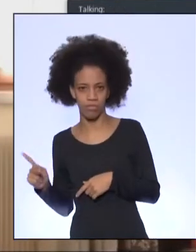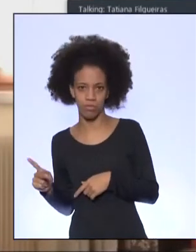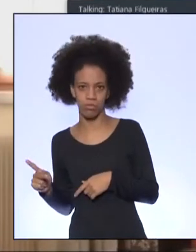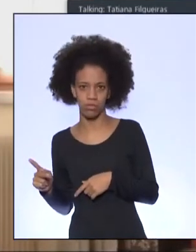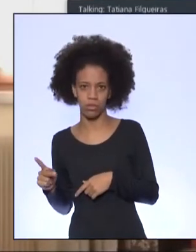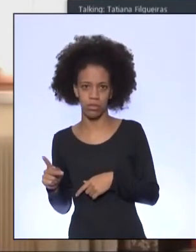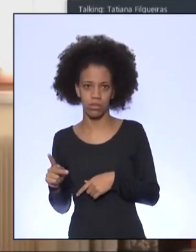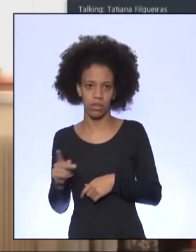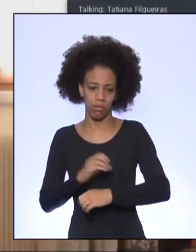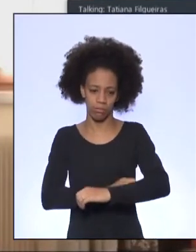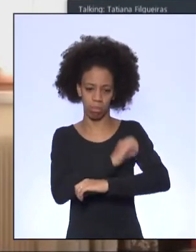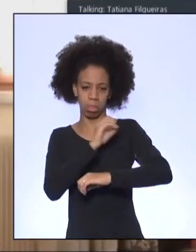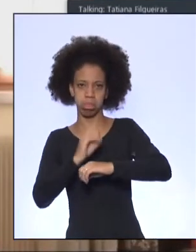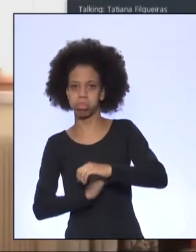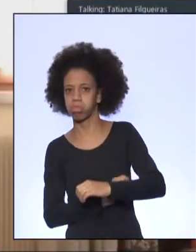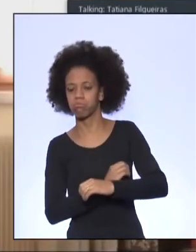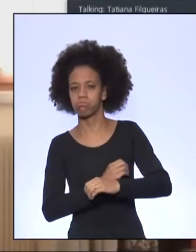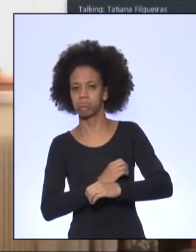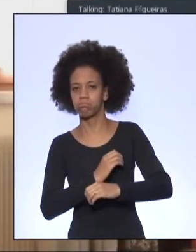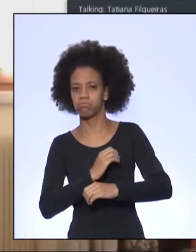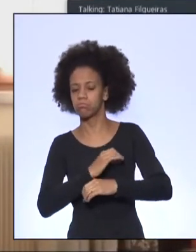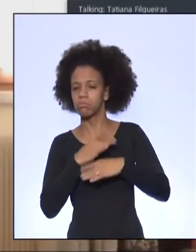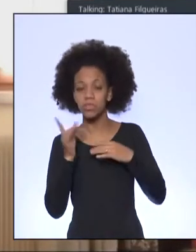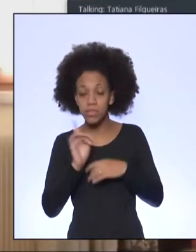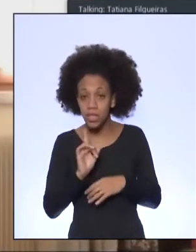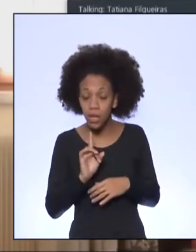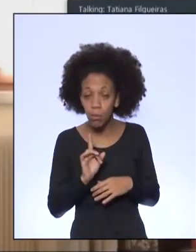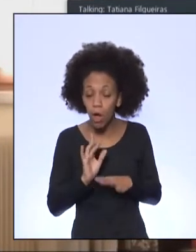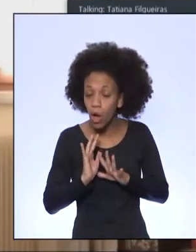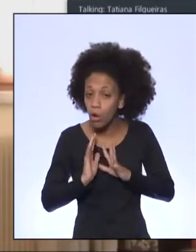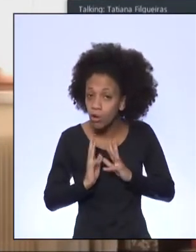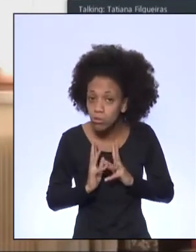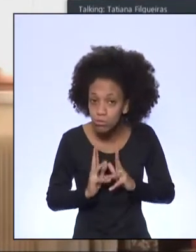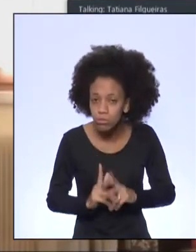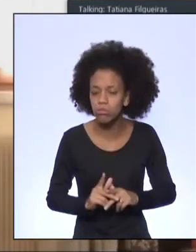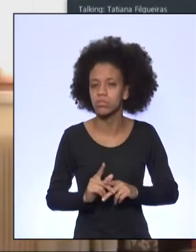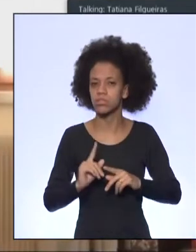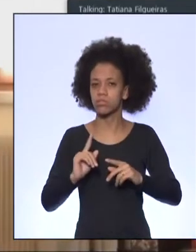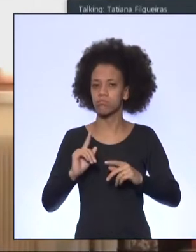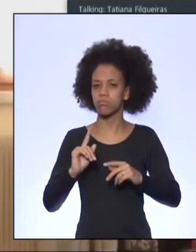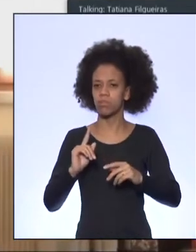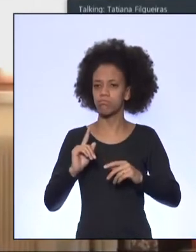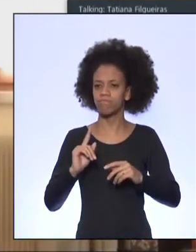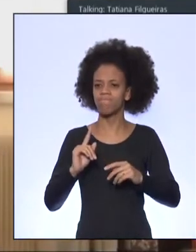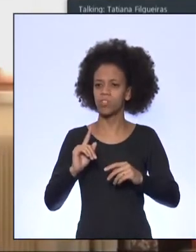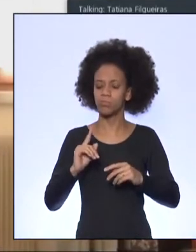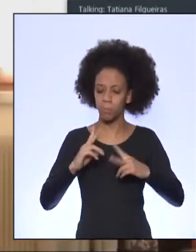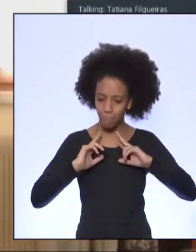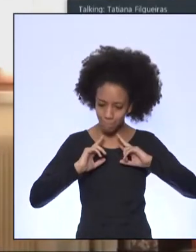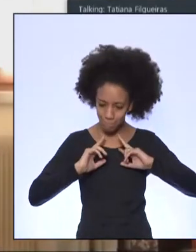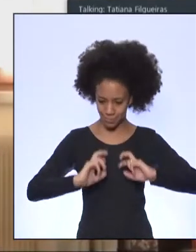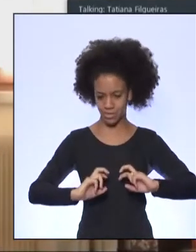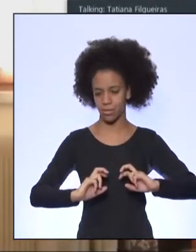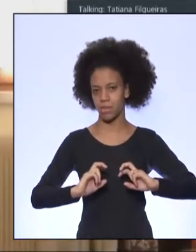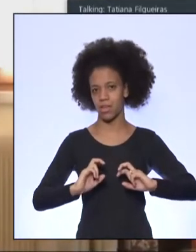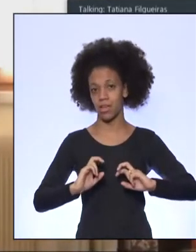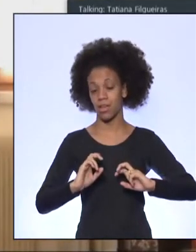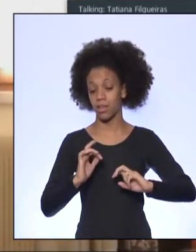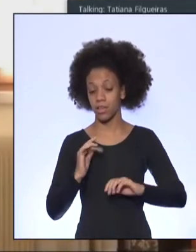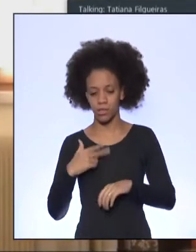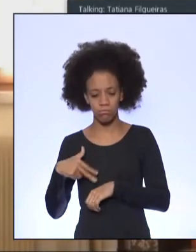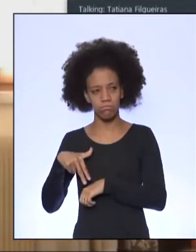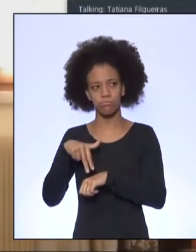Então, todos nós, a gente precisa dar uma injeção de autoconfiança na gente mesmo e entender que a gente não está nesse papel